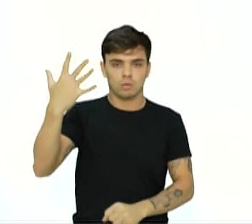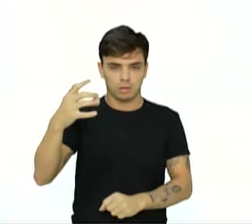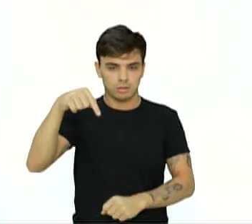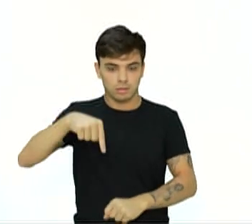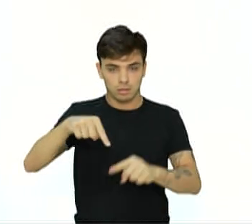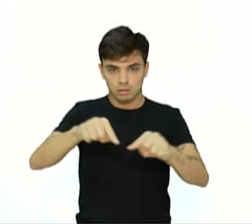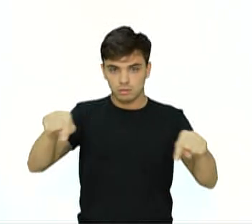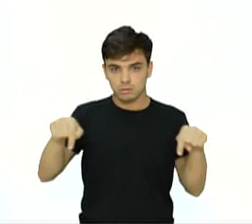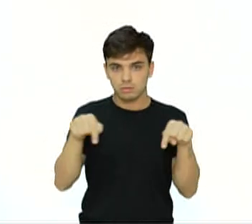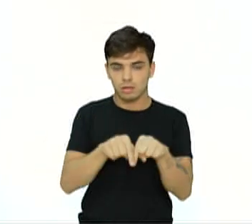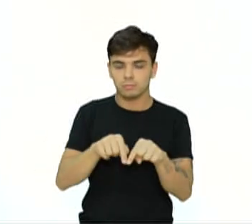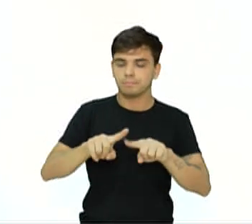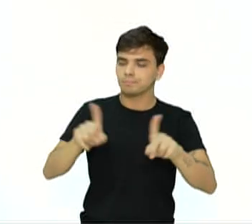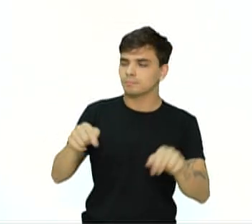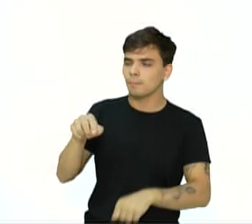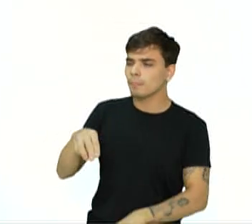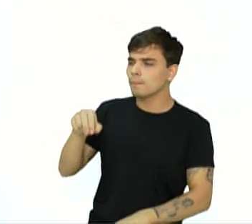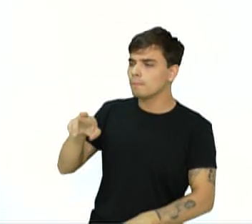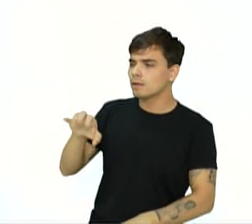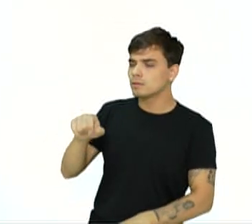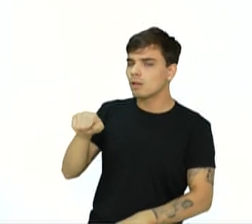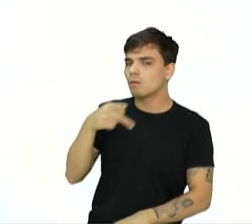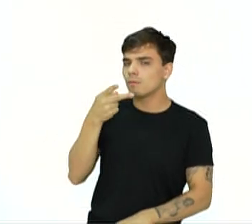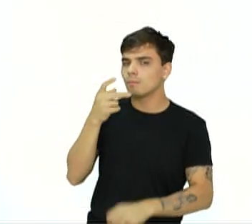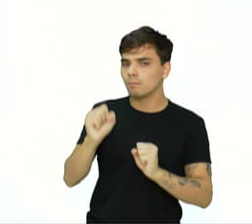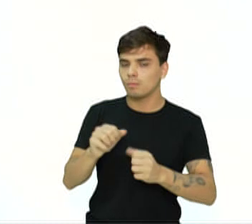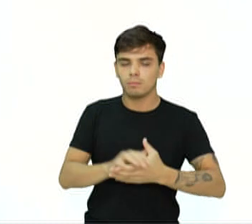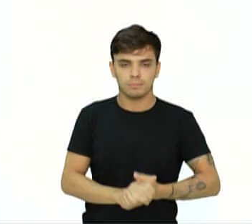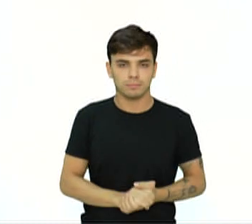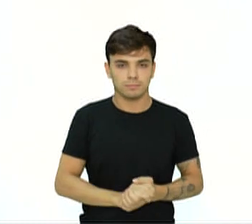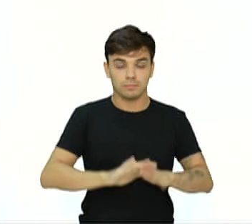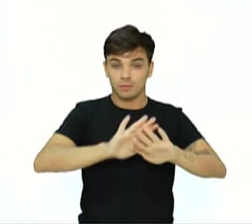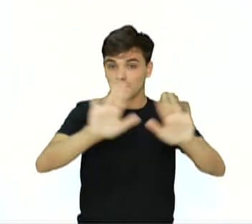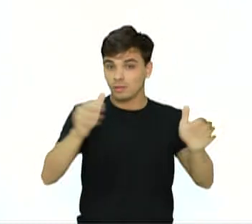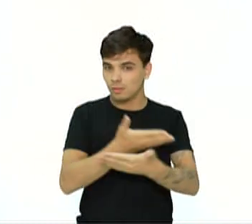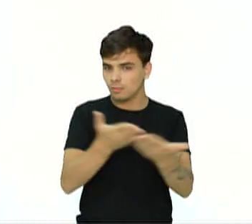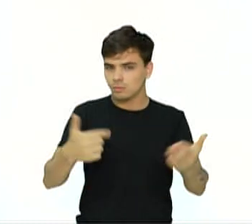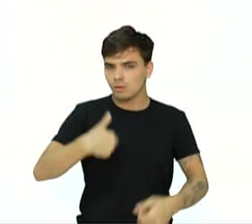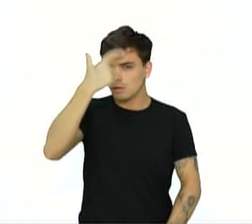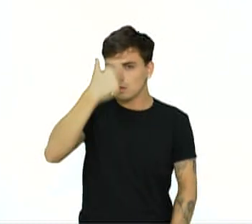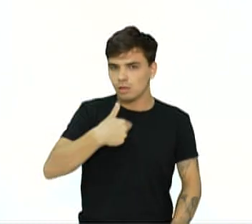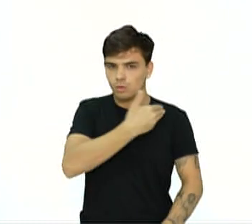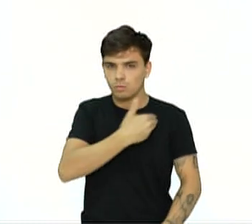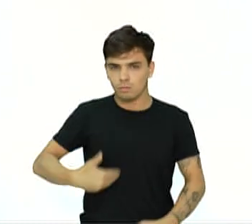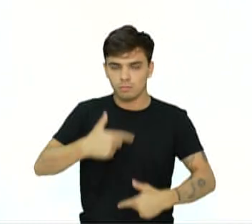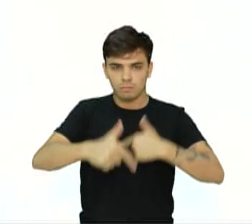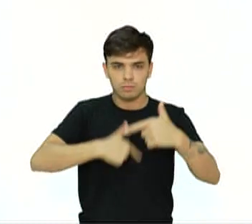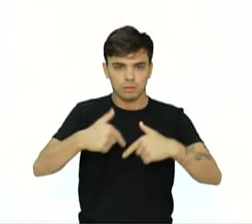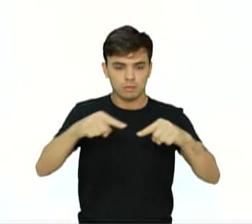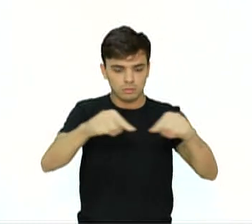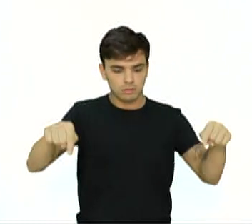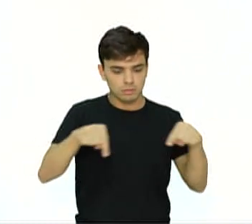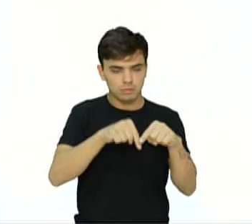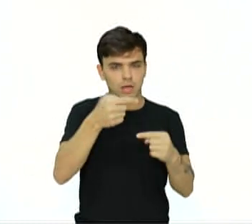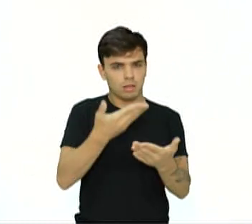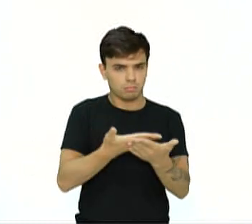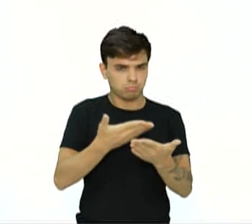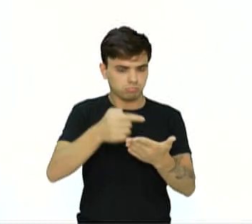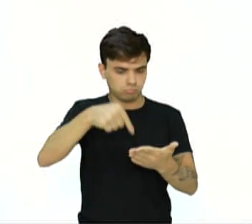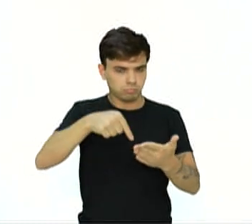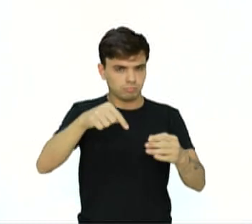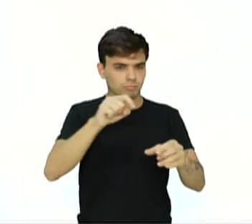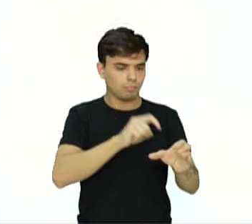nesse espaço. Marcelo, é com você. Olá, pessoal. Então, eu sou um servidor da seção de urnas, né, aqui do TRE do